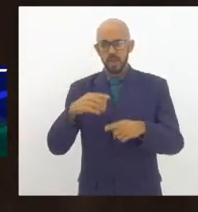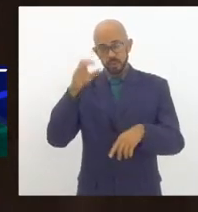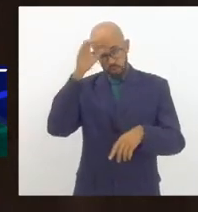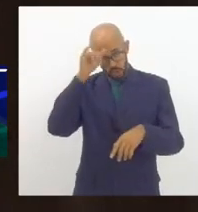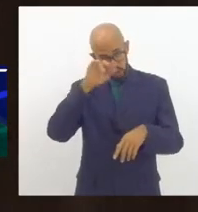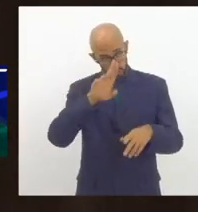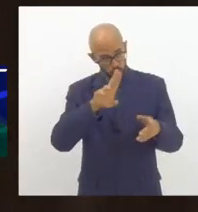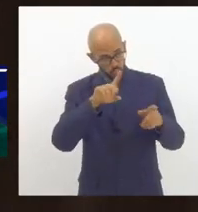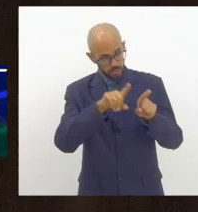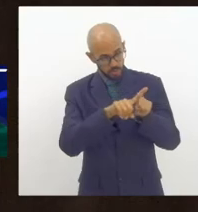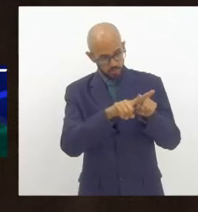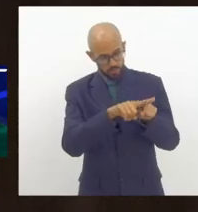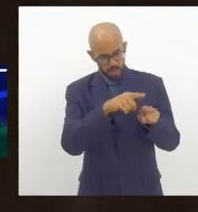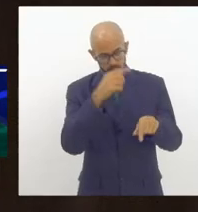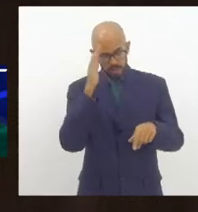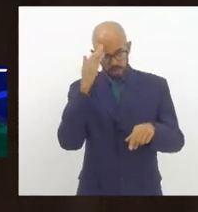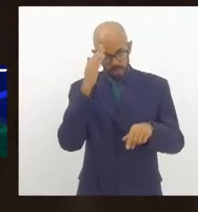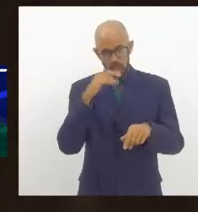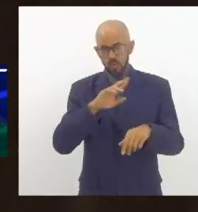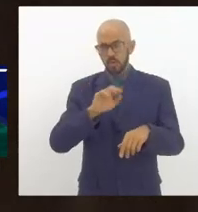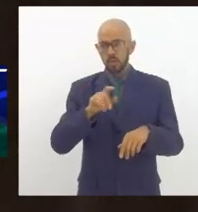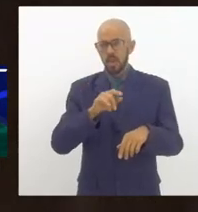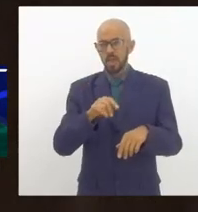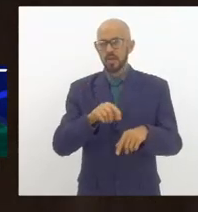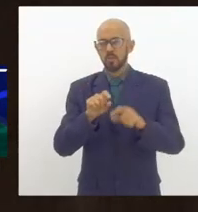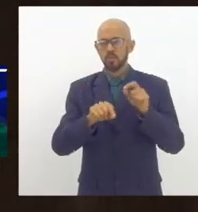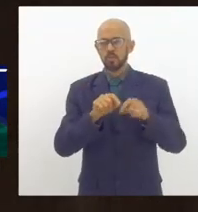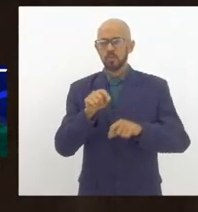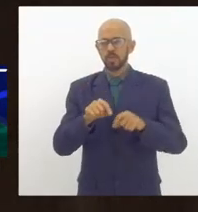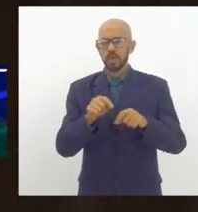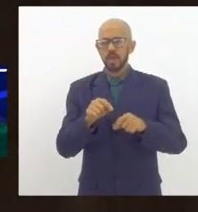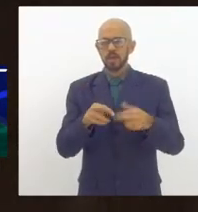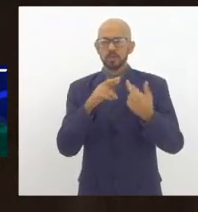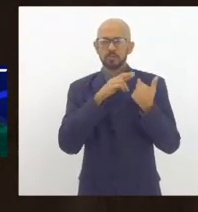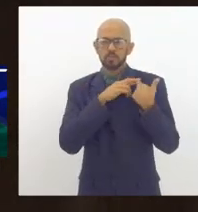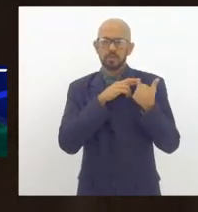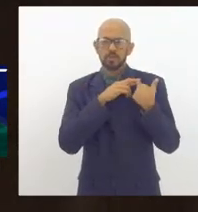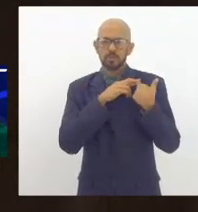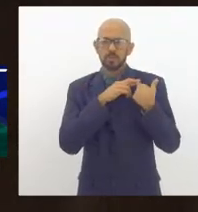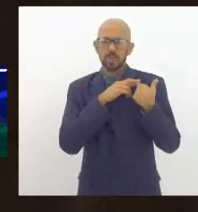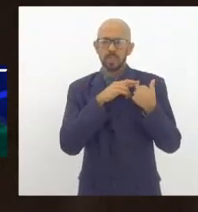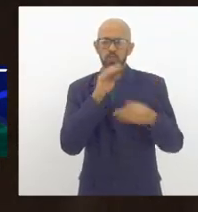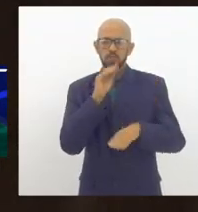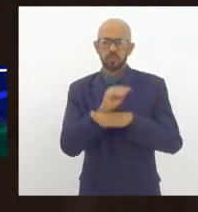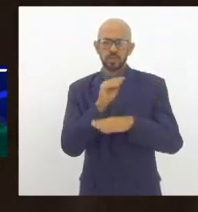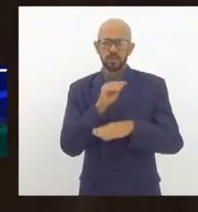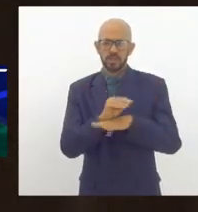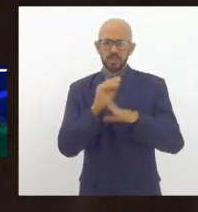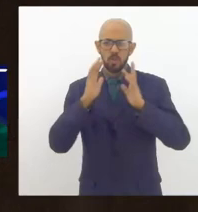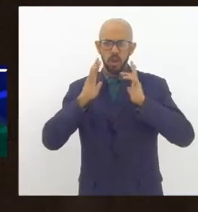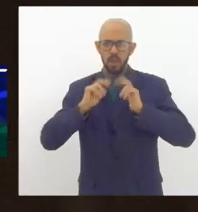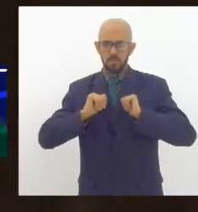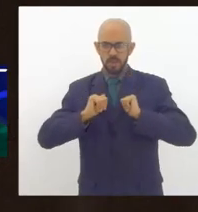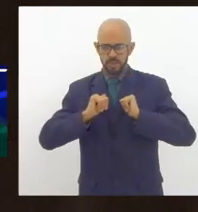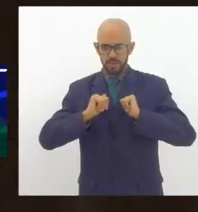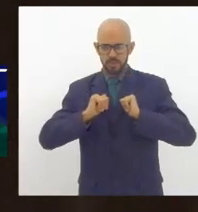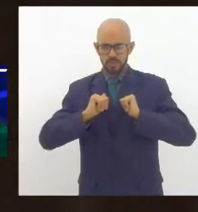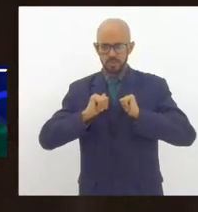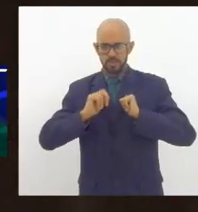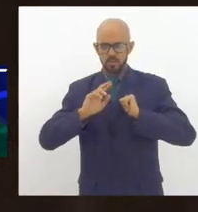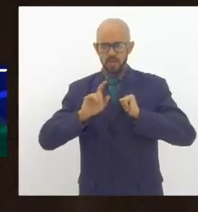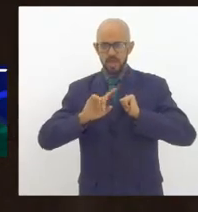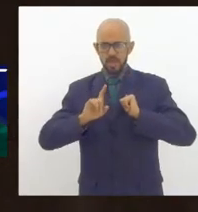pode nem nem a intenção da autora que se diga aqui atribuir Os estudantes responsabilidades com conservação com limpeza O que é